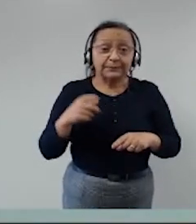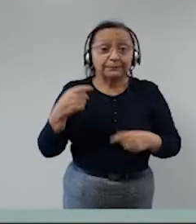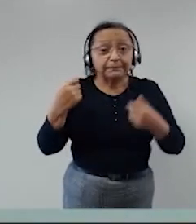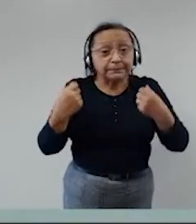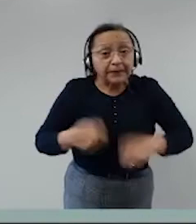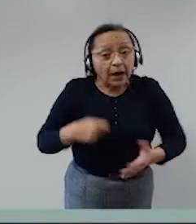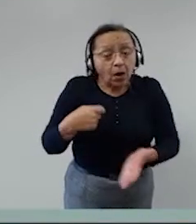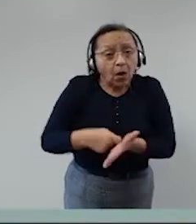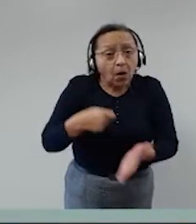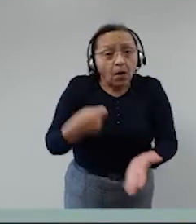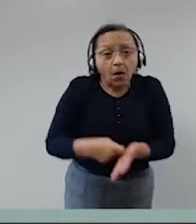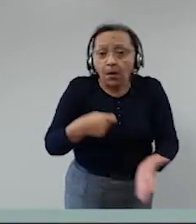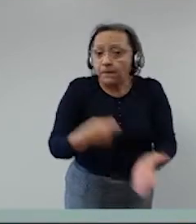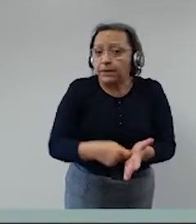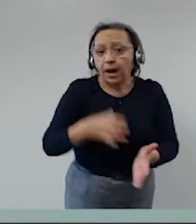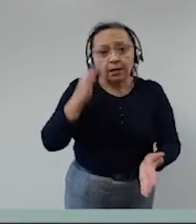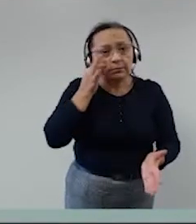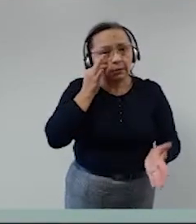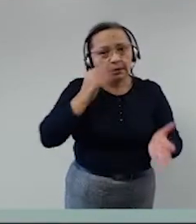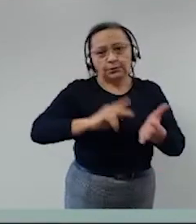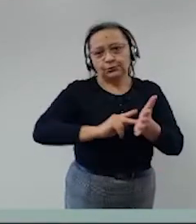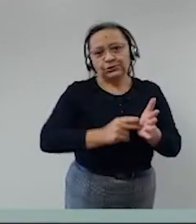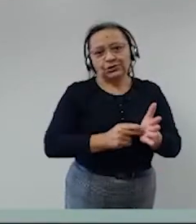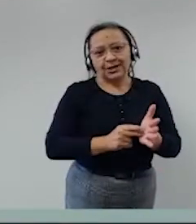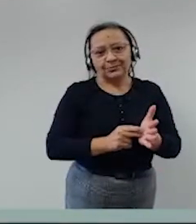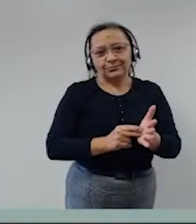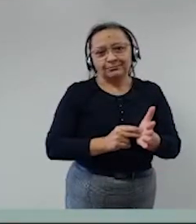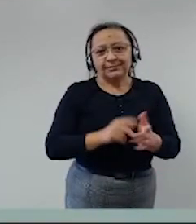a presença indispensável do ente sindical.